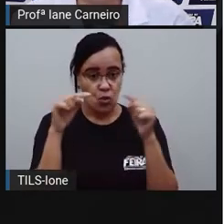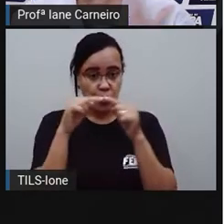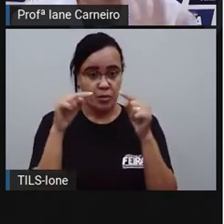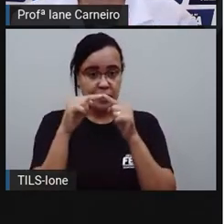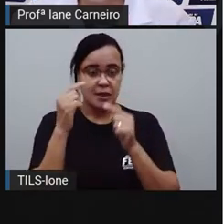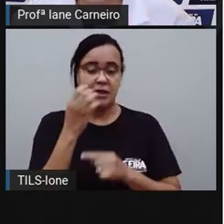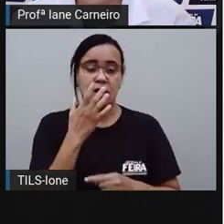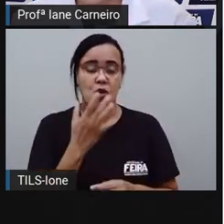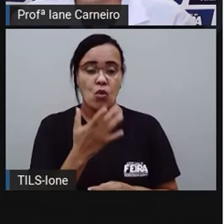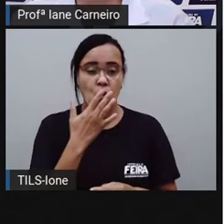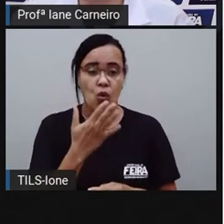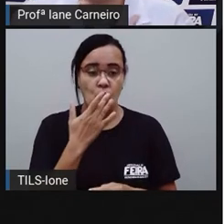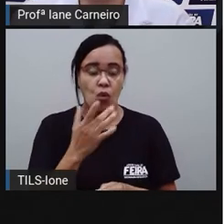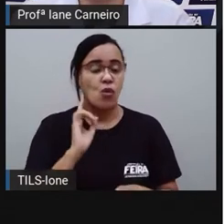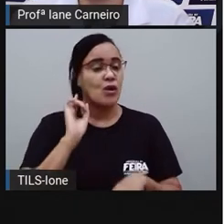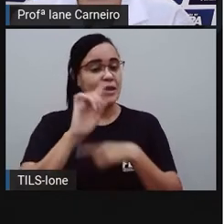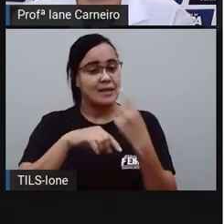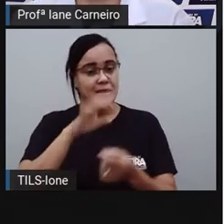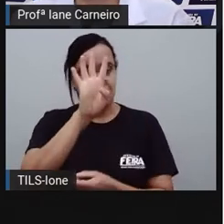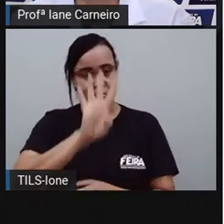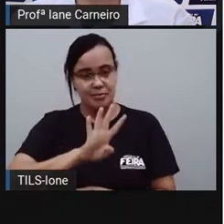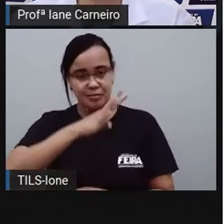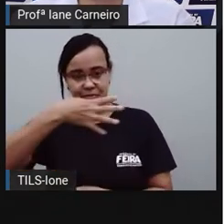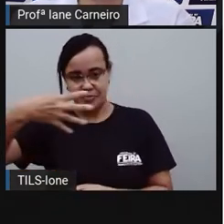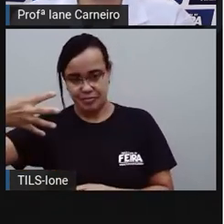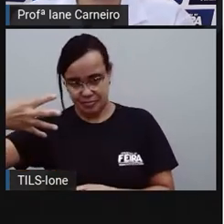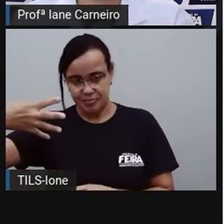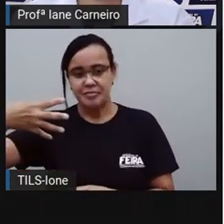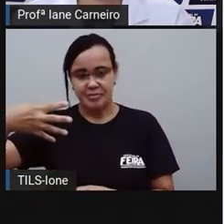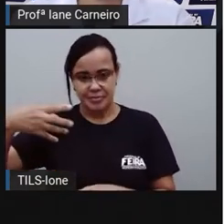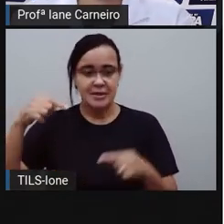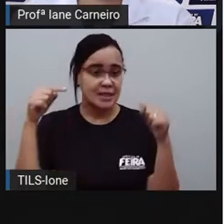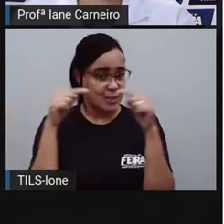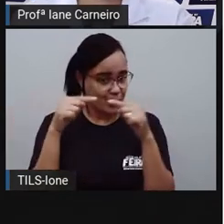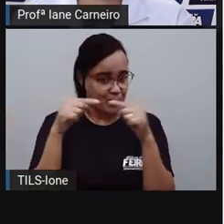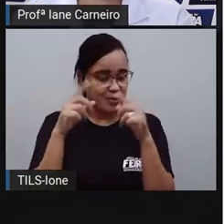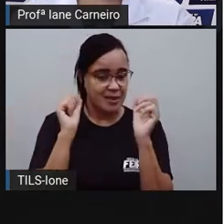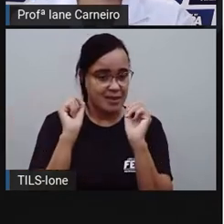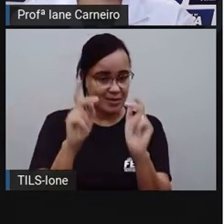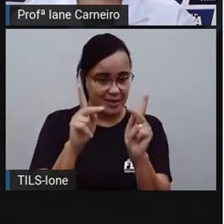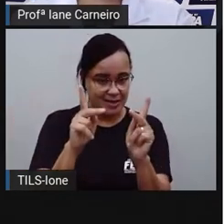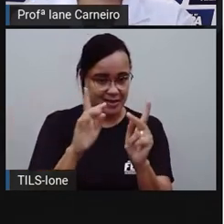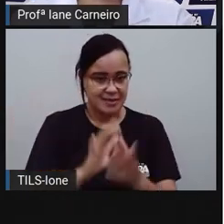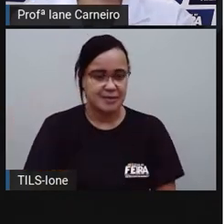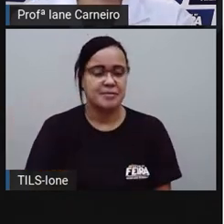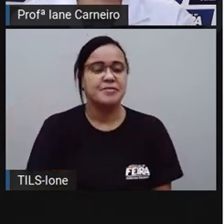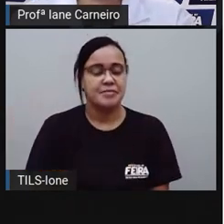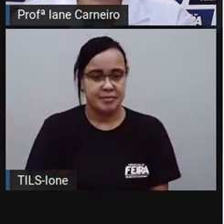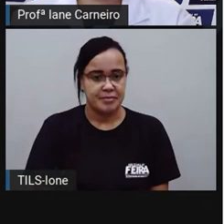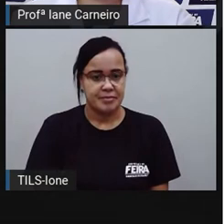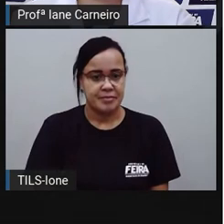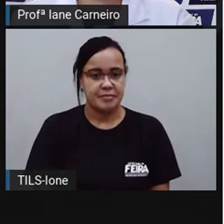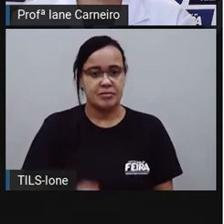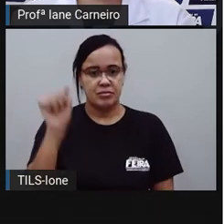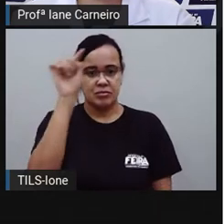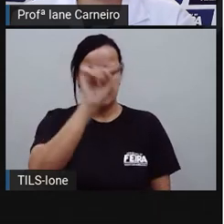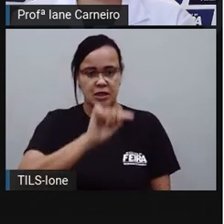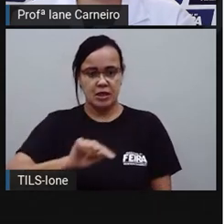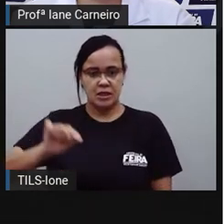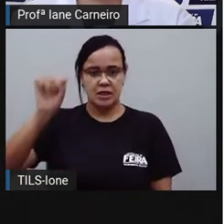fazer uma tabela aqui, um gráfico também, tá bom? Então, o círculo de